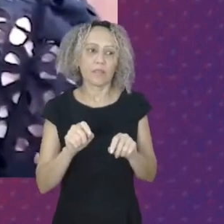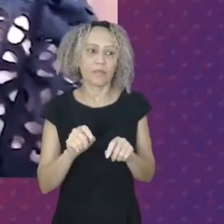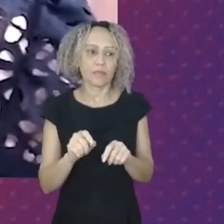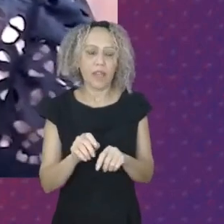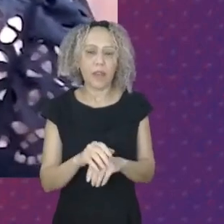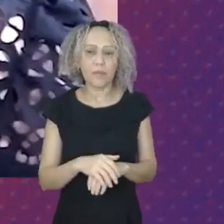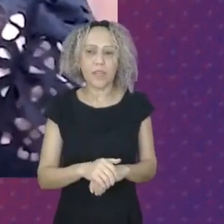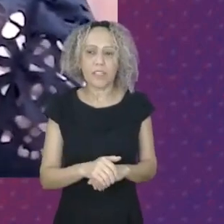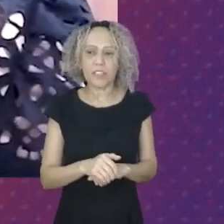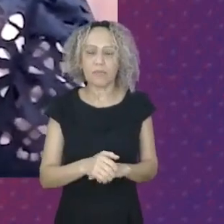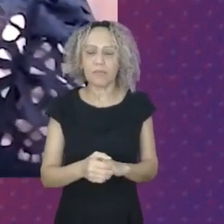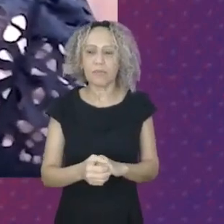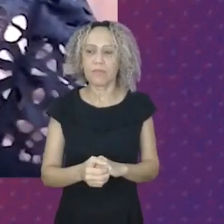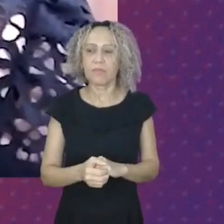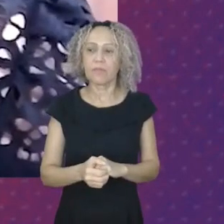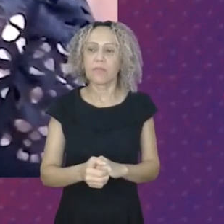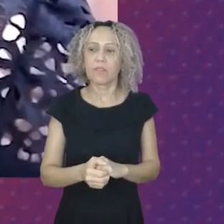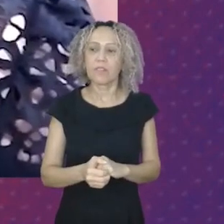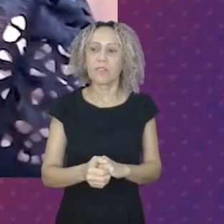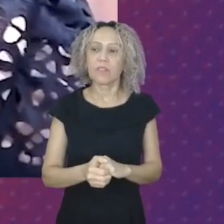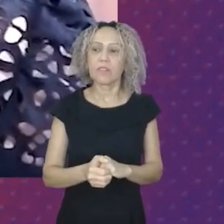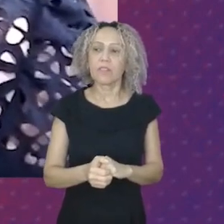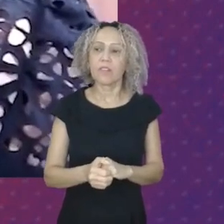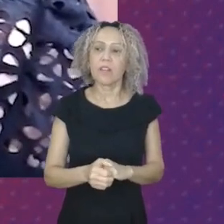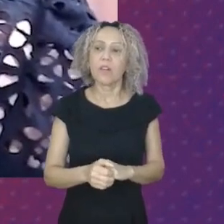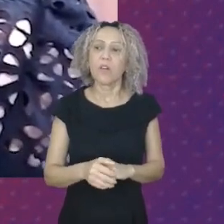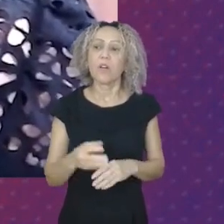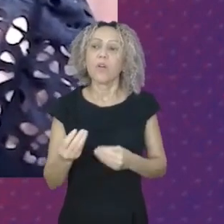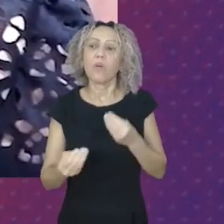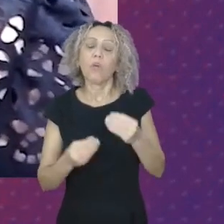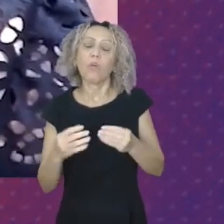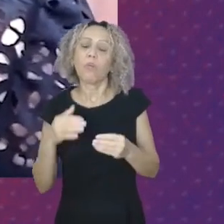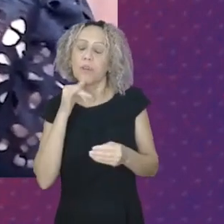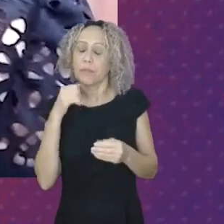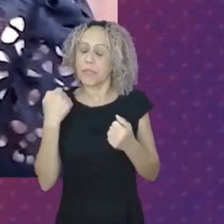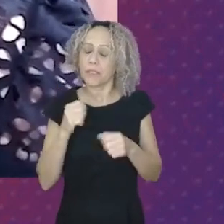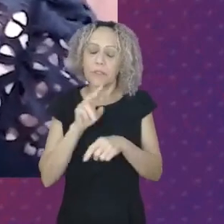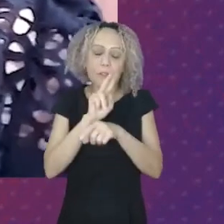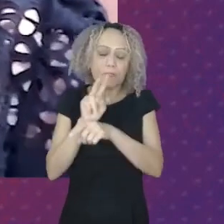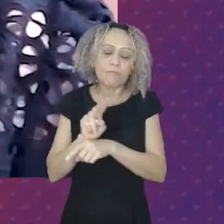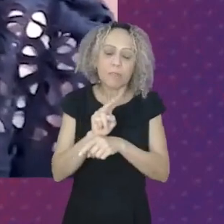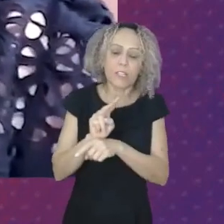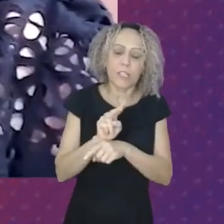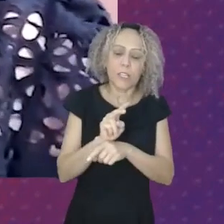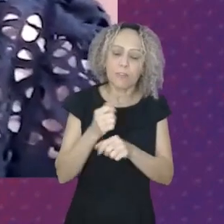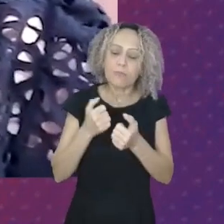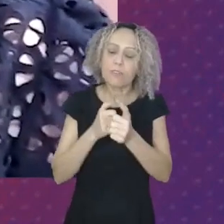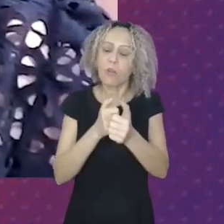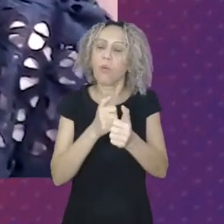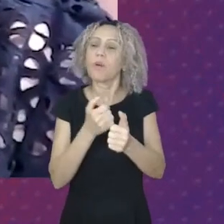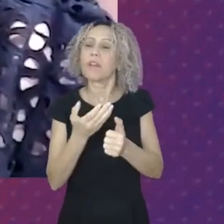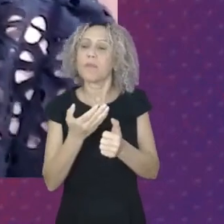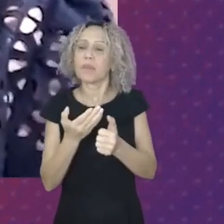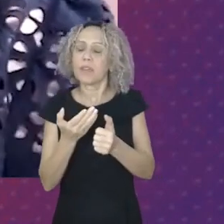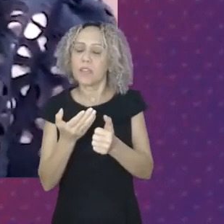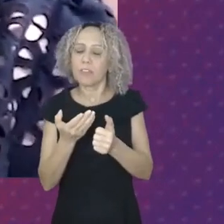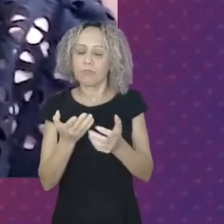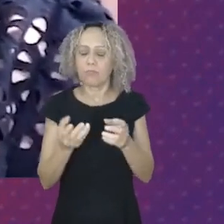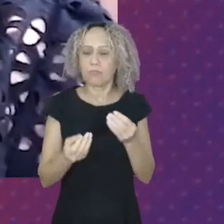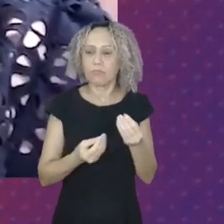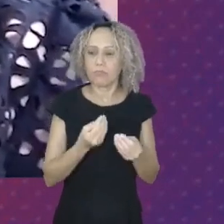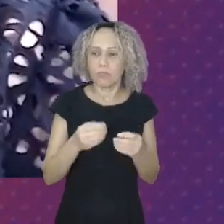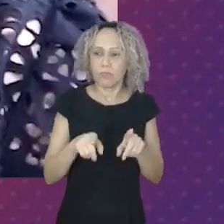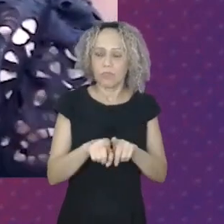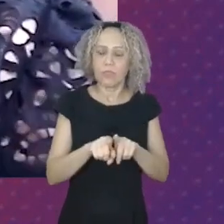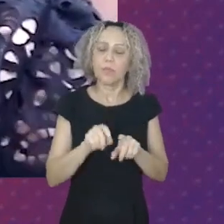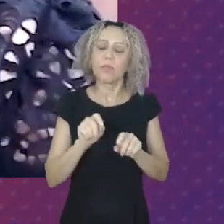Ministério? É você ter, né, o processo de fiscalização de acompanhamento, mas está